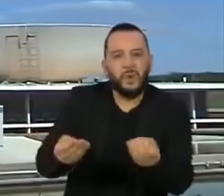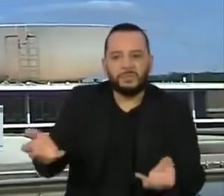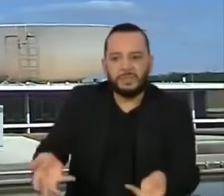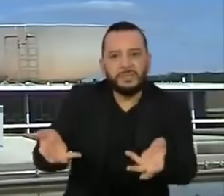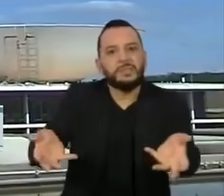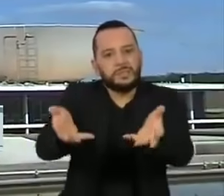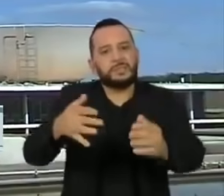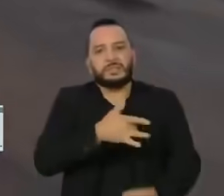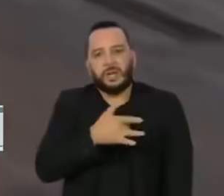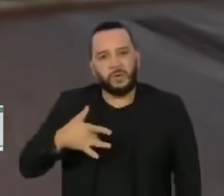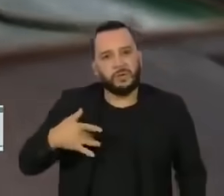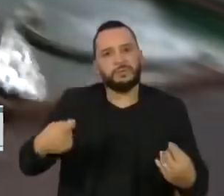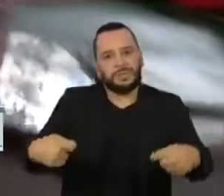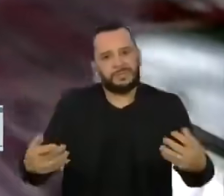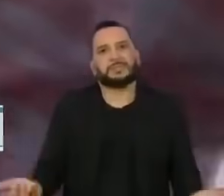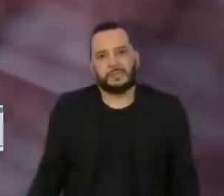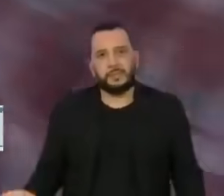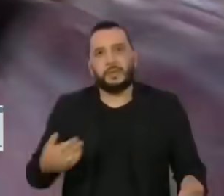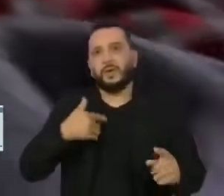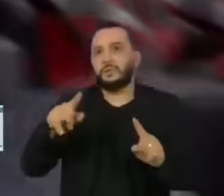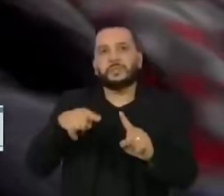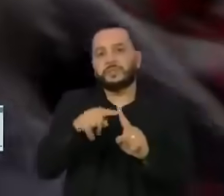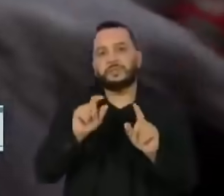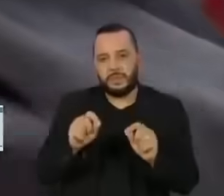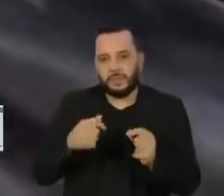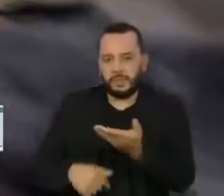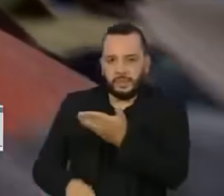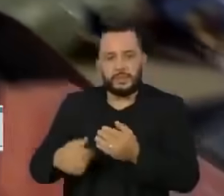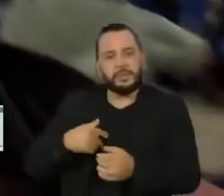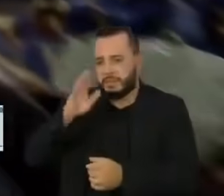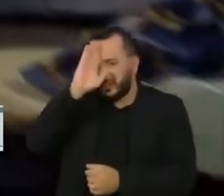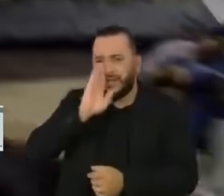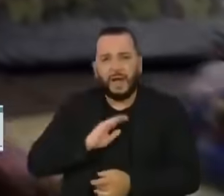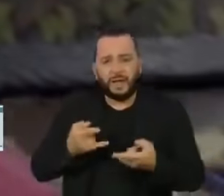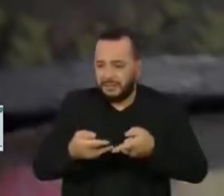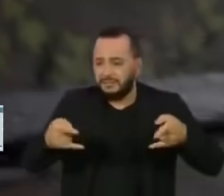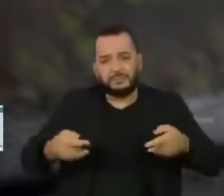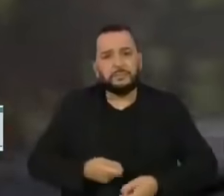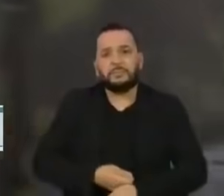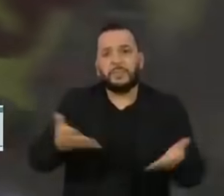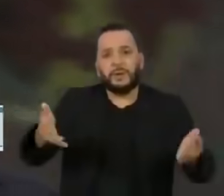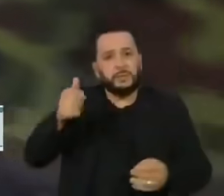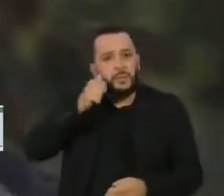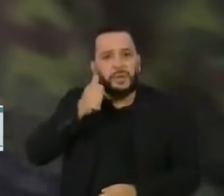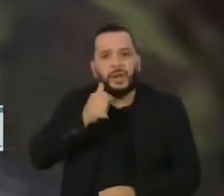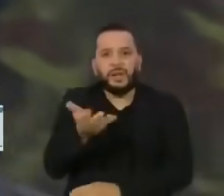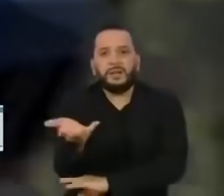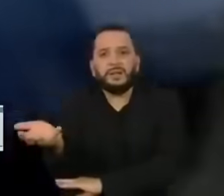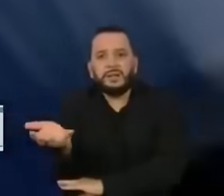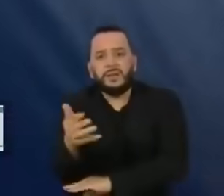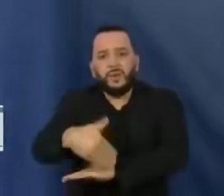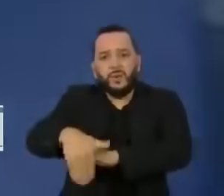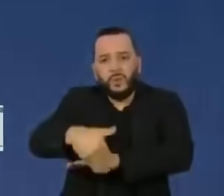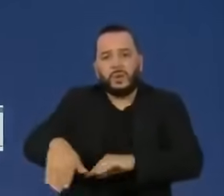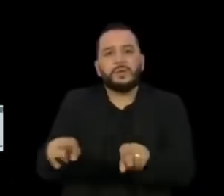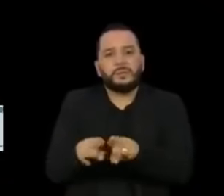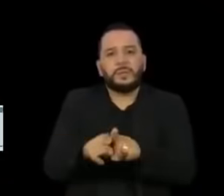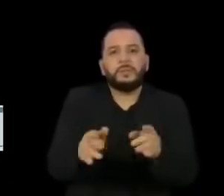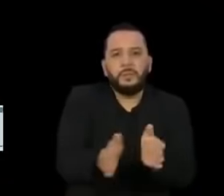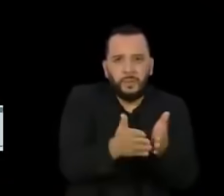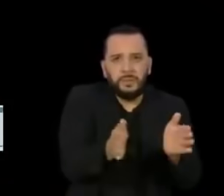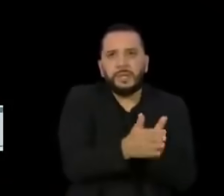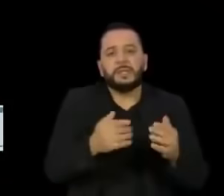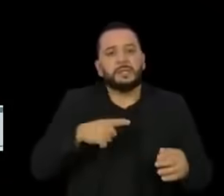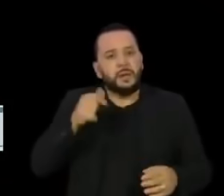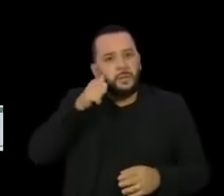e promoção da Saúde menstrual objetivo era garantir a distribuição de absorventes a mulheres em situação de rua de vulnerabilidade